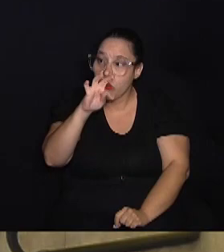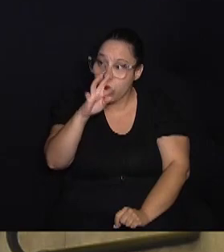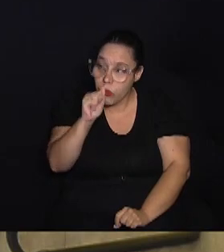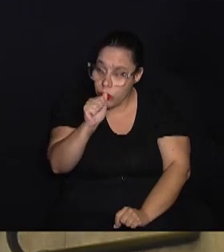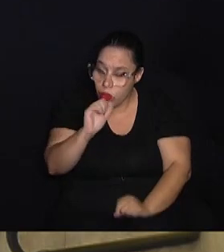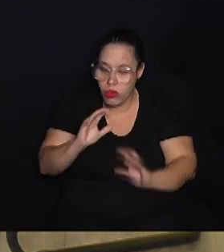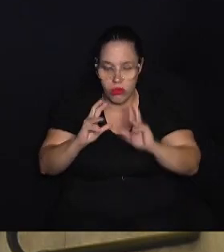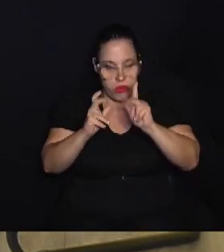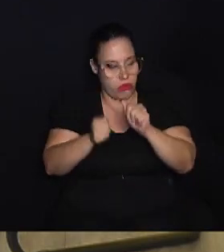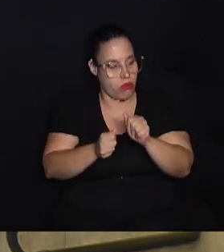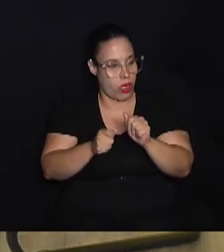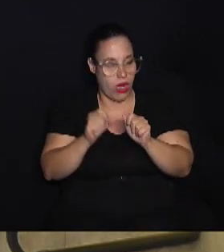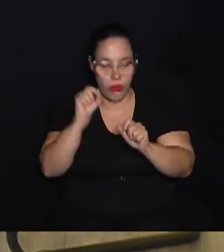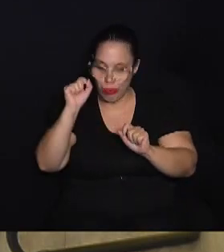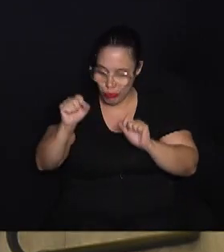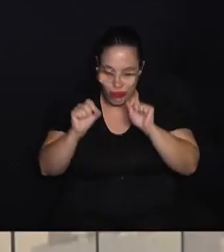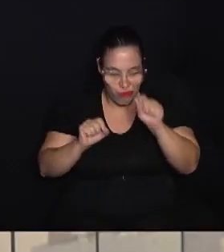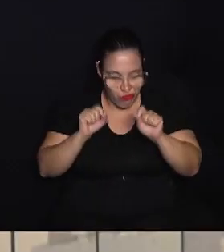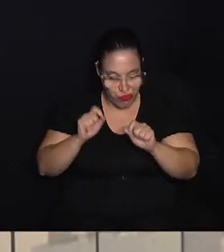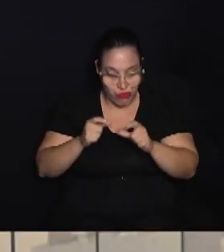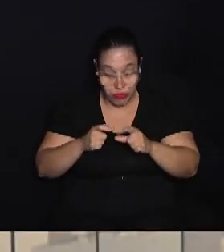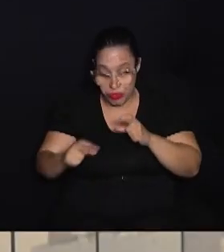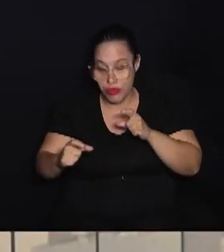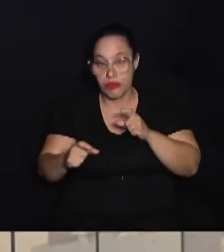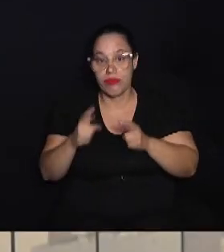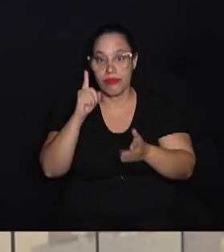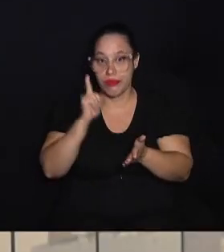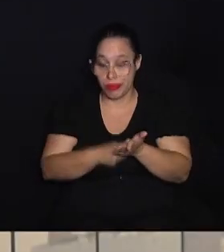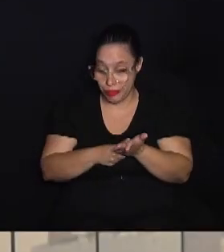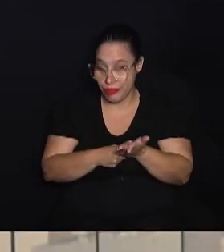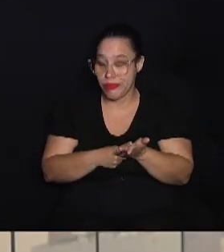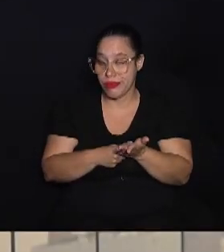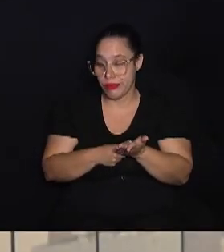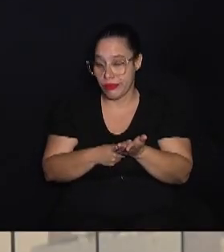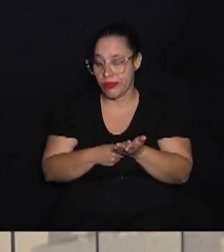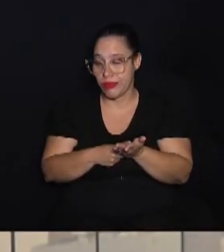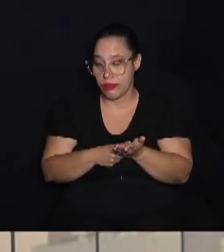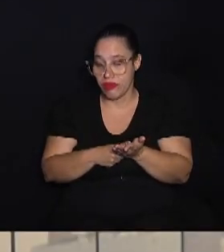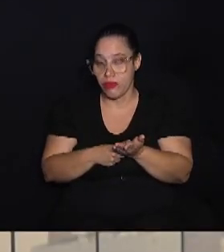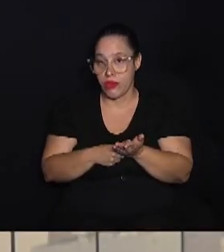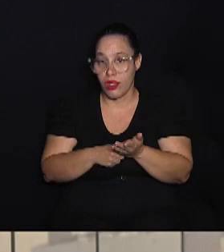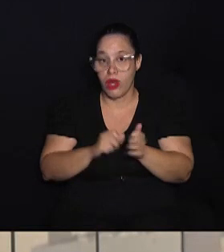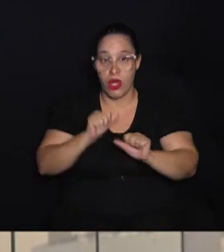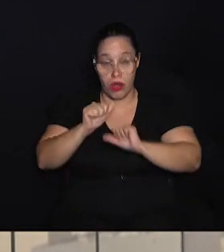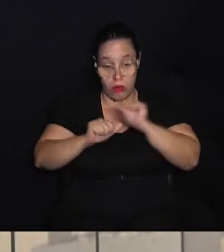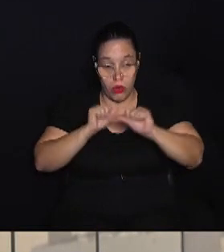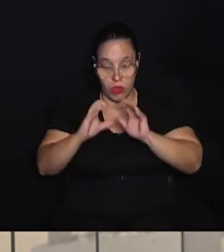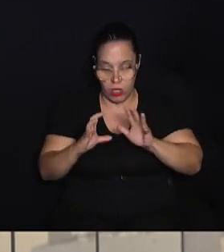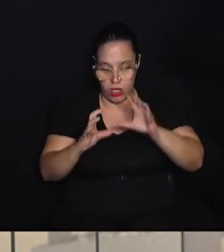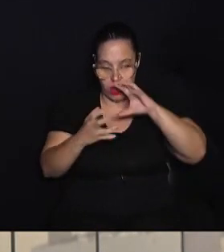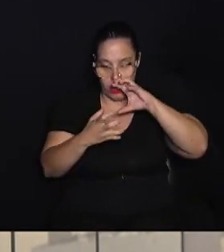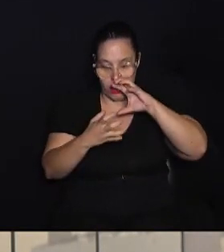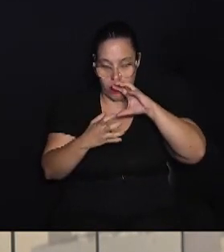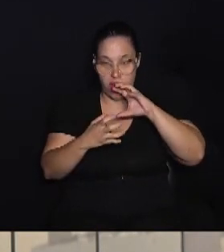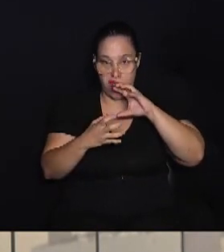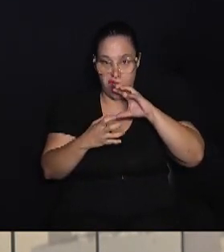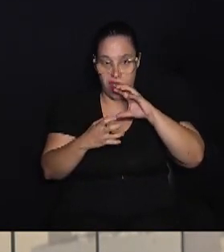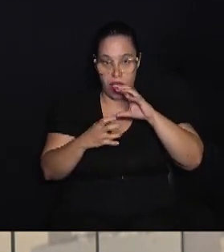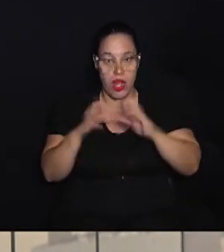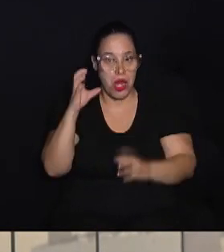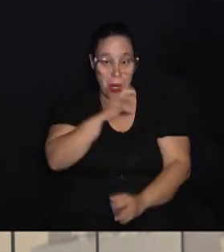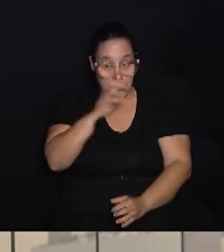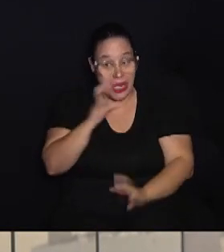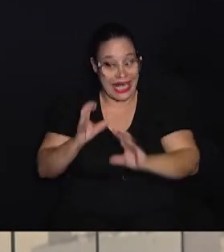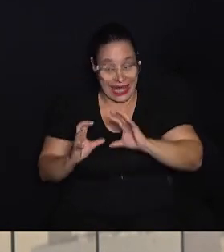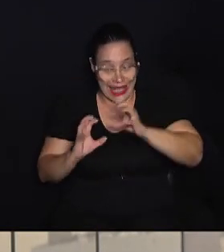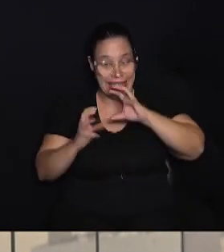tem vários fatores, né? A grande questão é que, quando a gente fala nas mudanças climáticas ou na emergência climática,